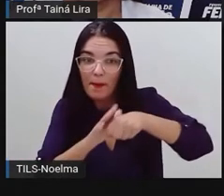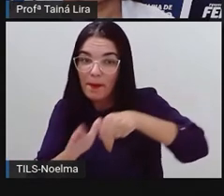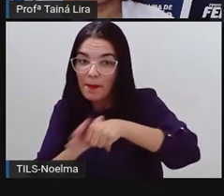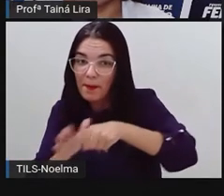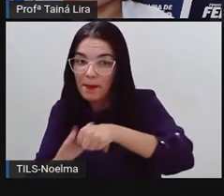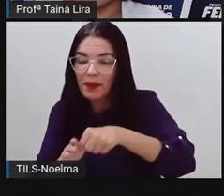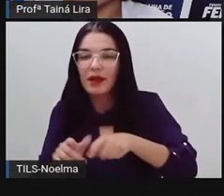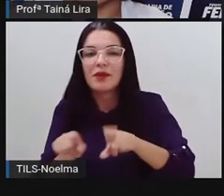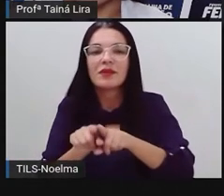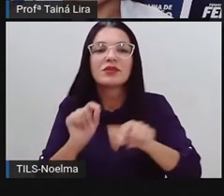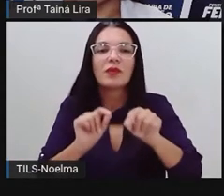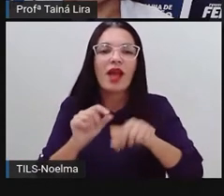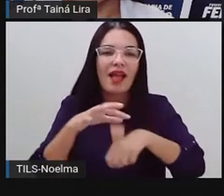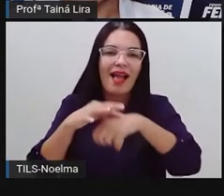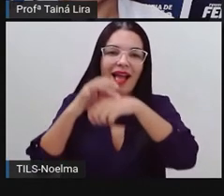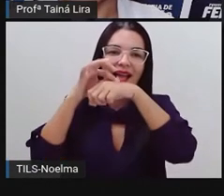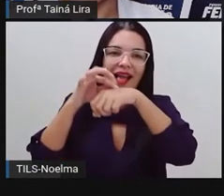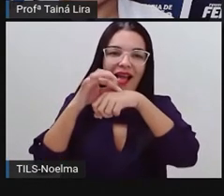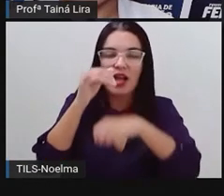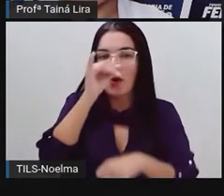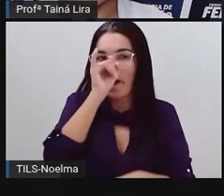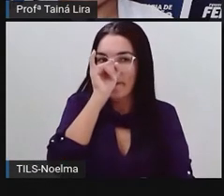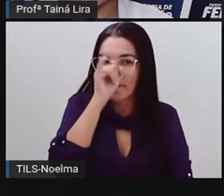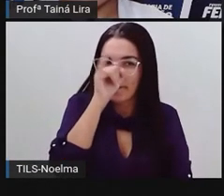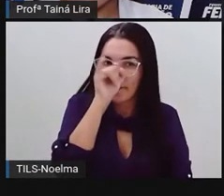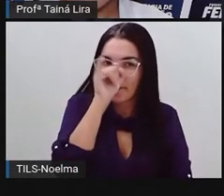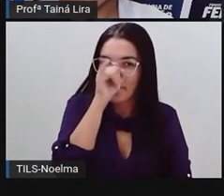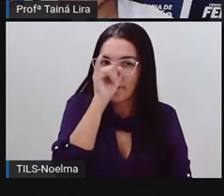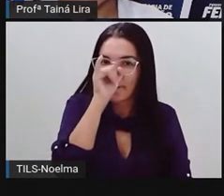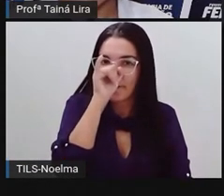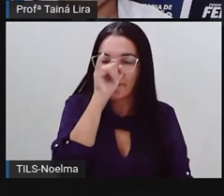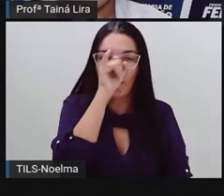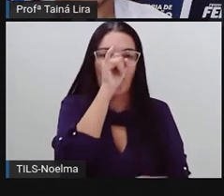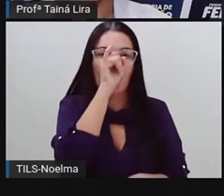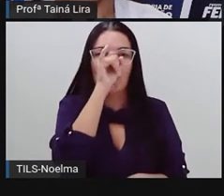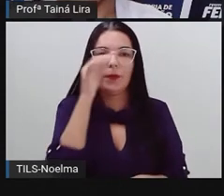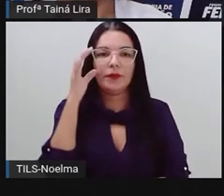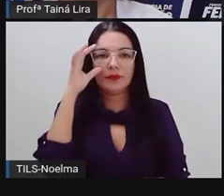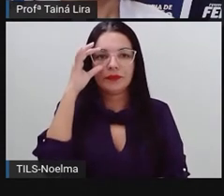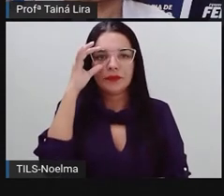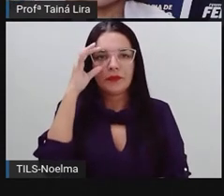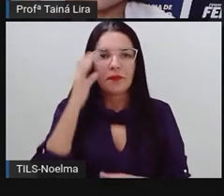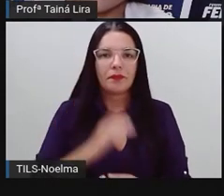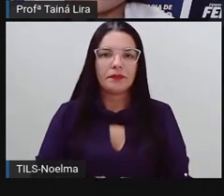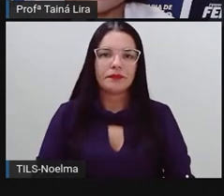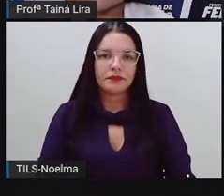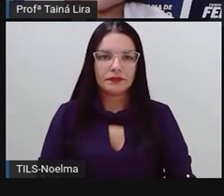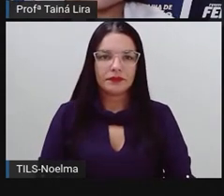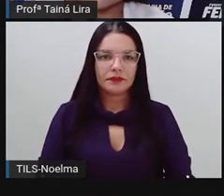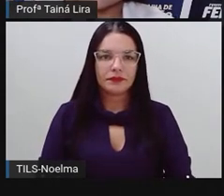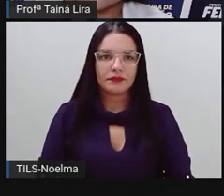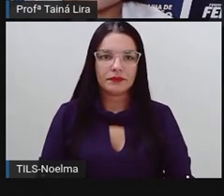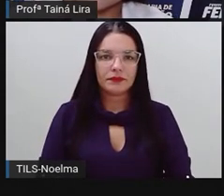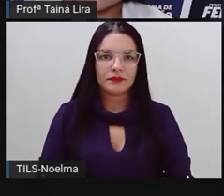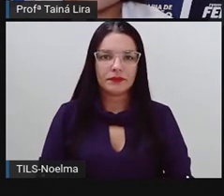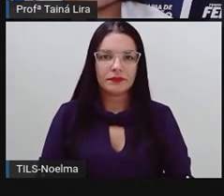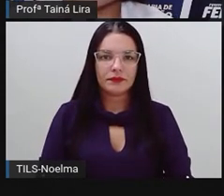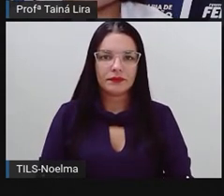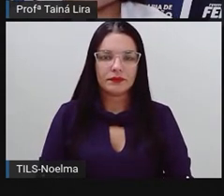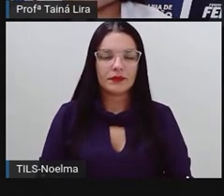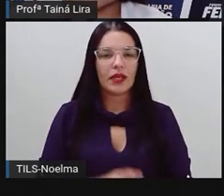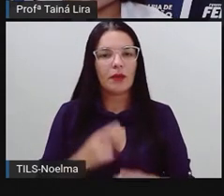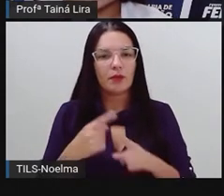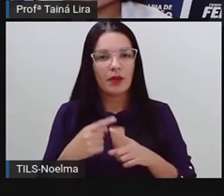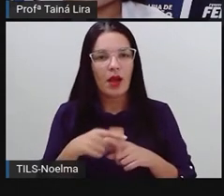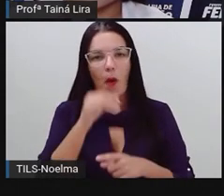vendo do porco certo bem da da carne de porco Então o povo que geralmente é